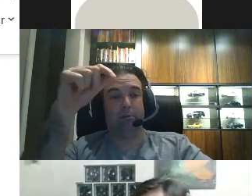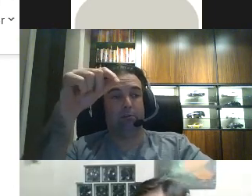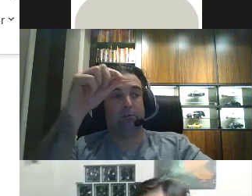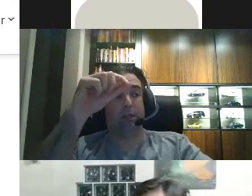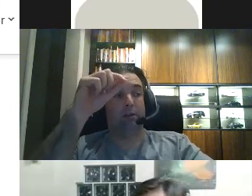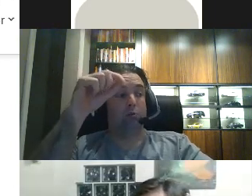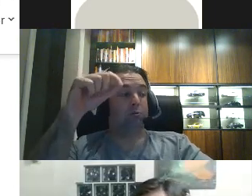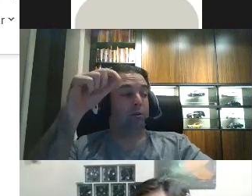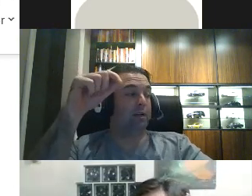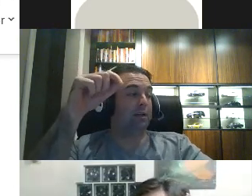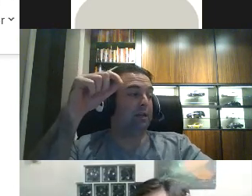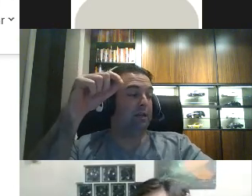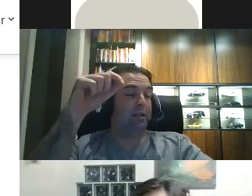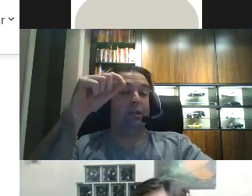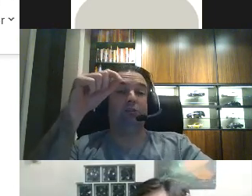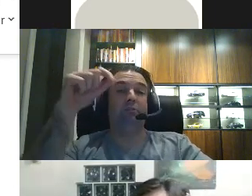falar sobre isso.